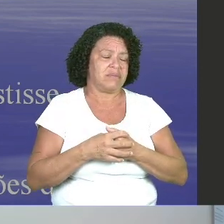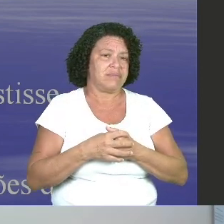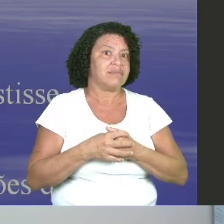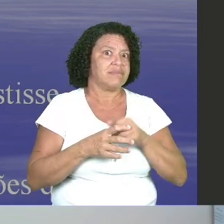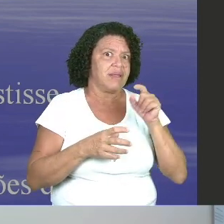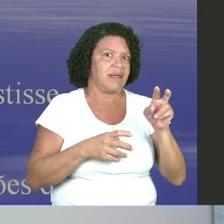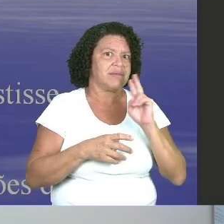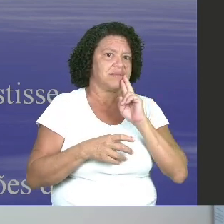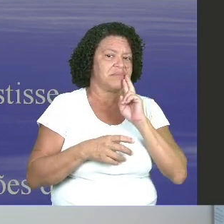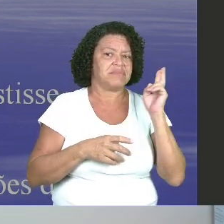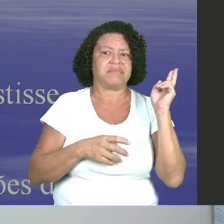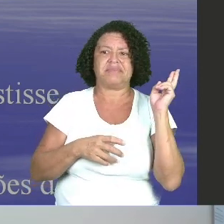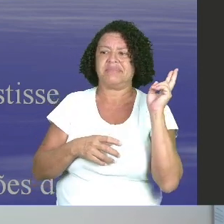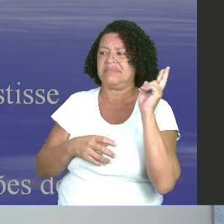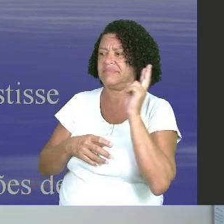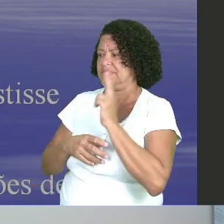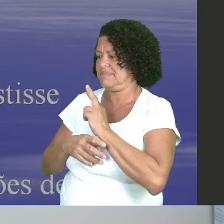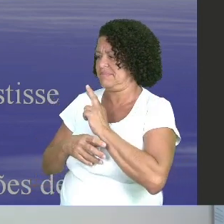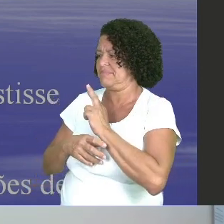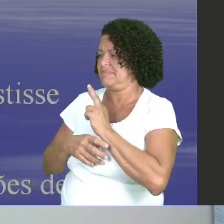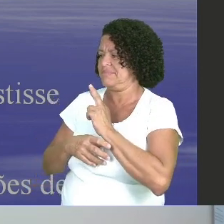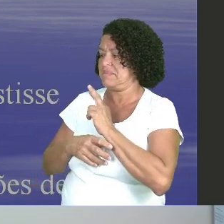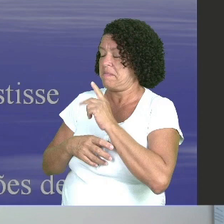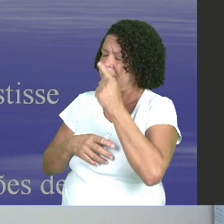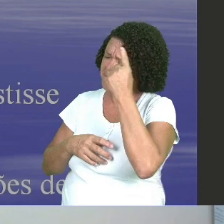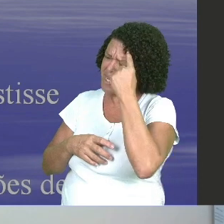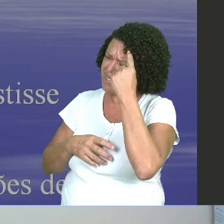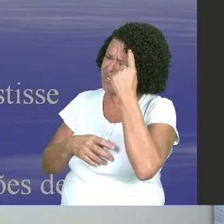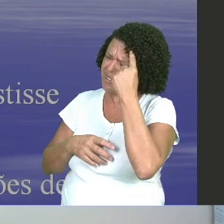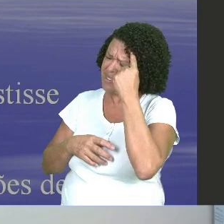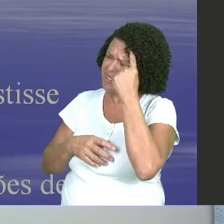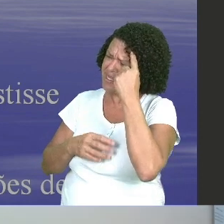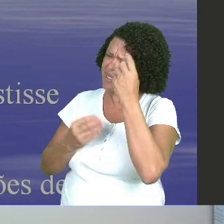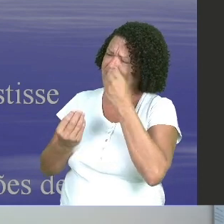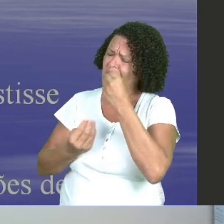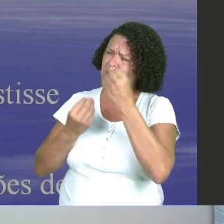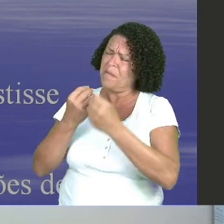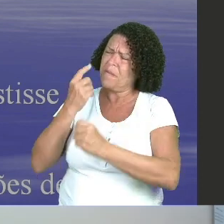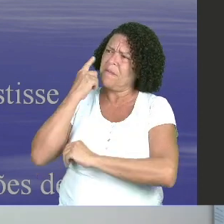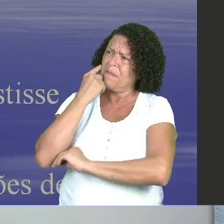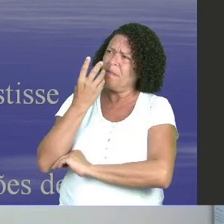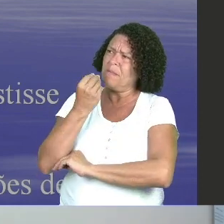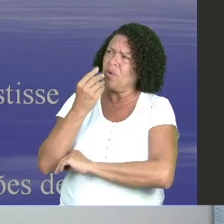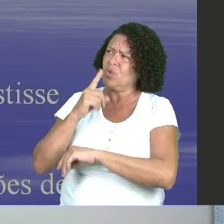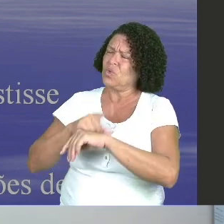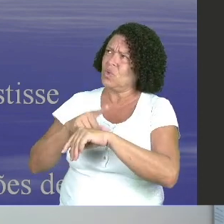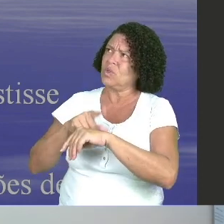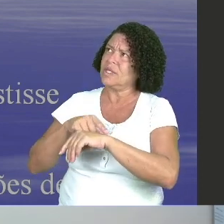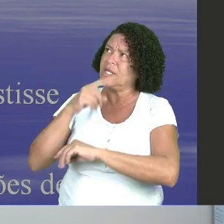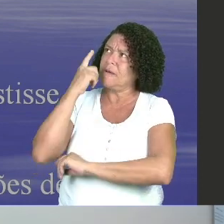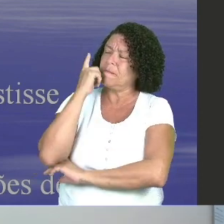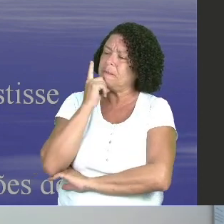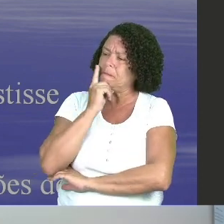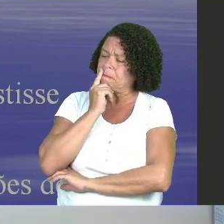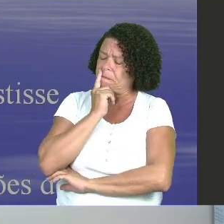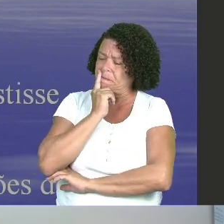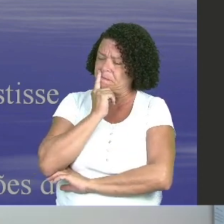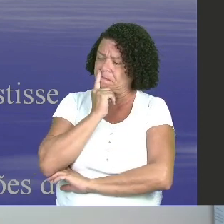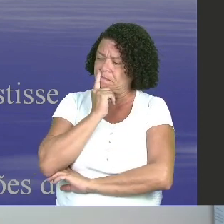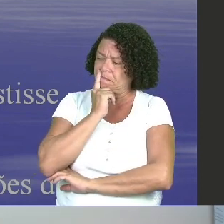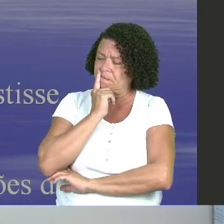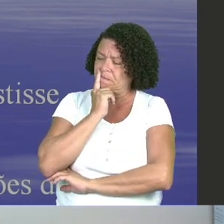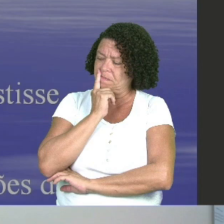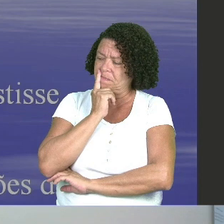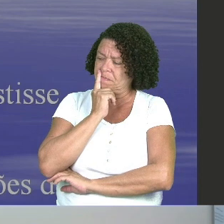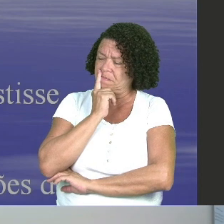E o primeiro estava pensando, né, que ele já estava muito mais tempo, pensou, pô, claro que eu vou ter